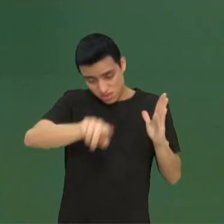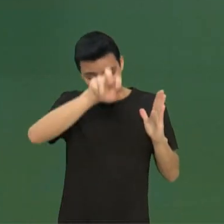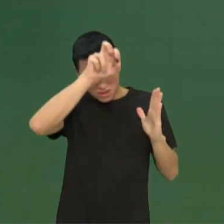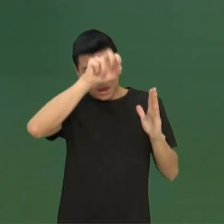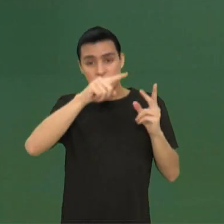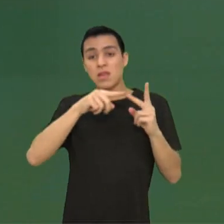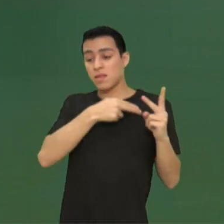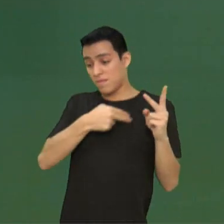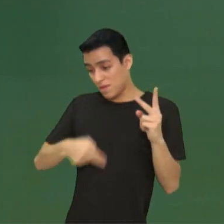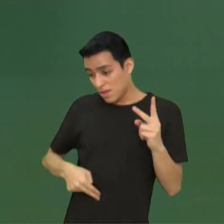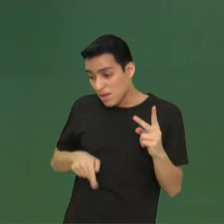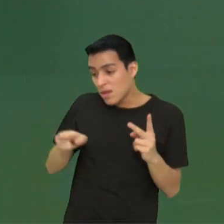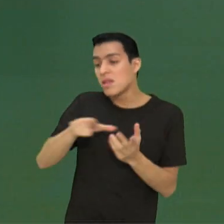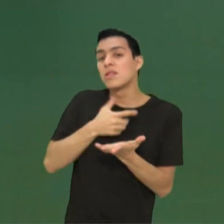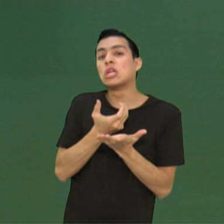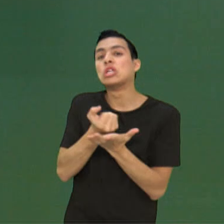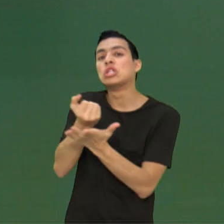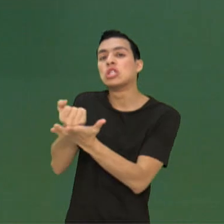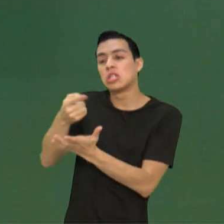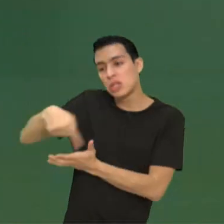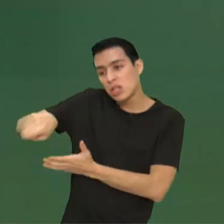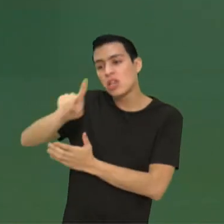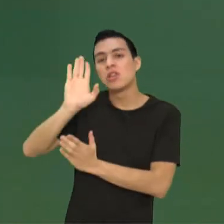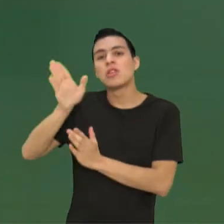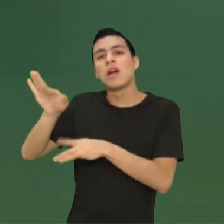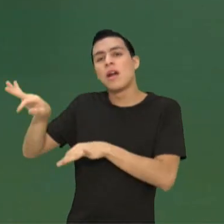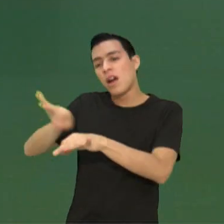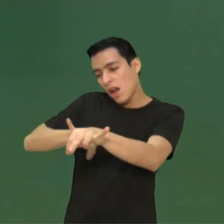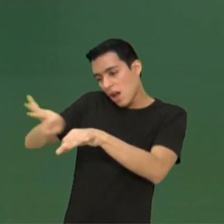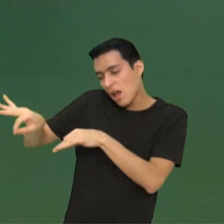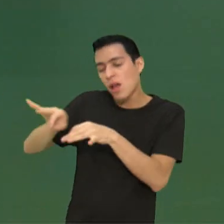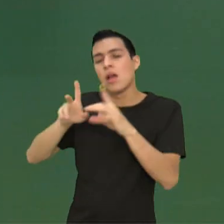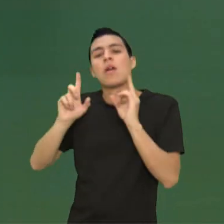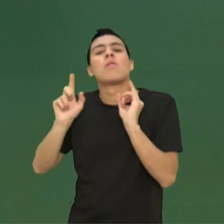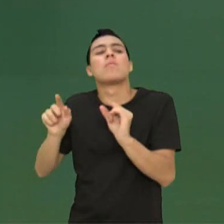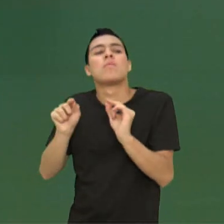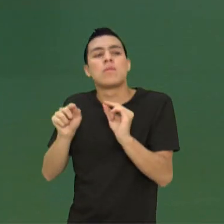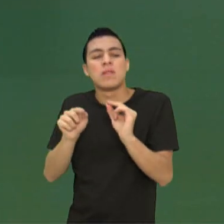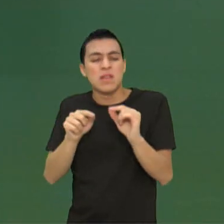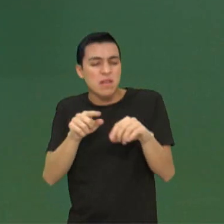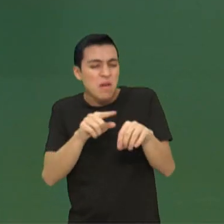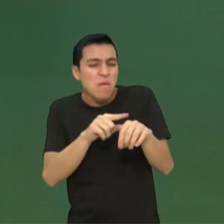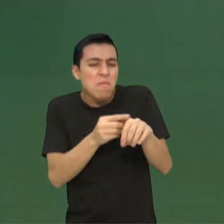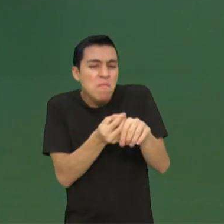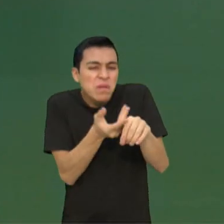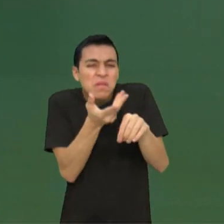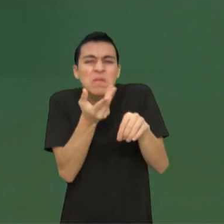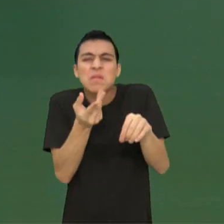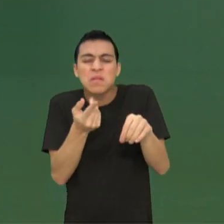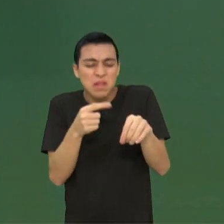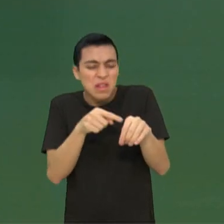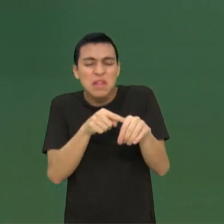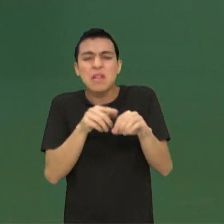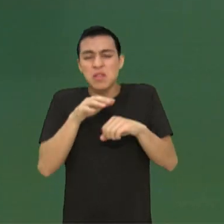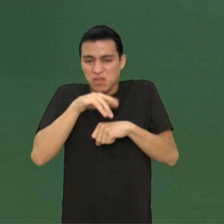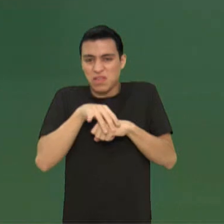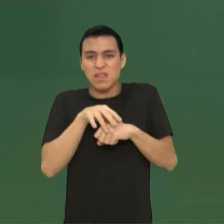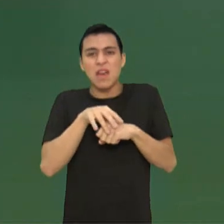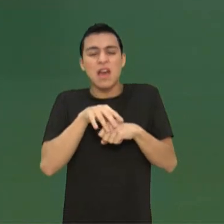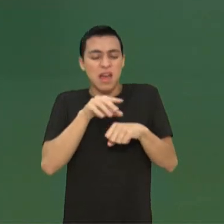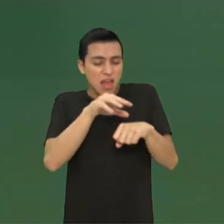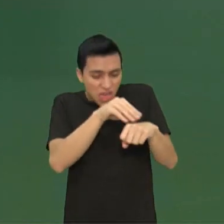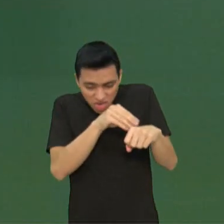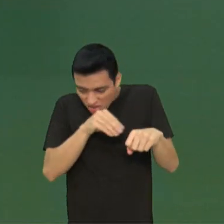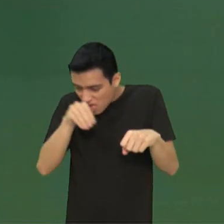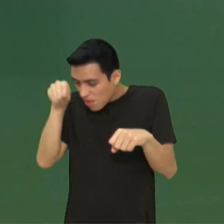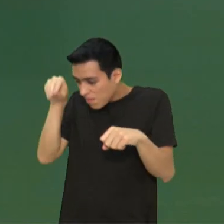na China tem registros de eles fazerem o preparado com o pus das feridas de alguém que tinha varíola para tentar fazer